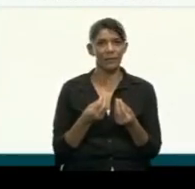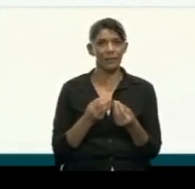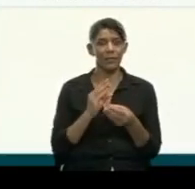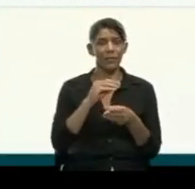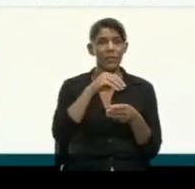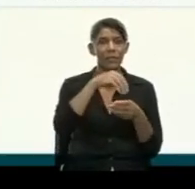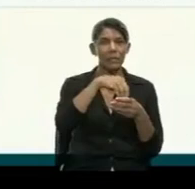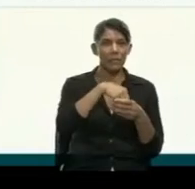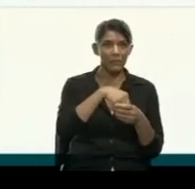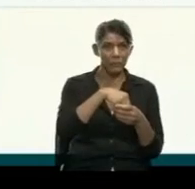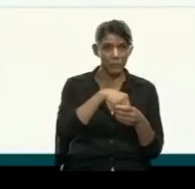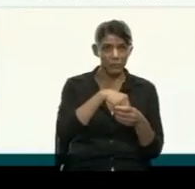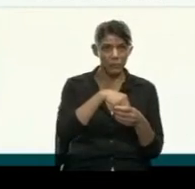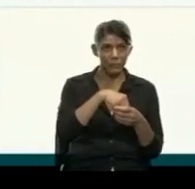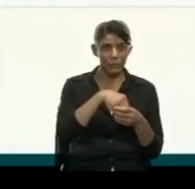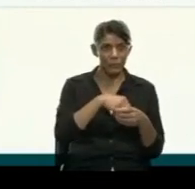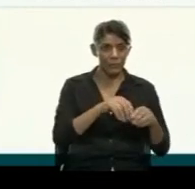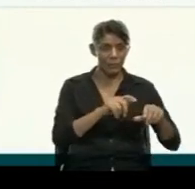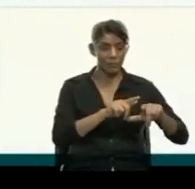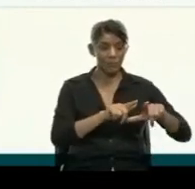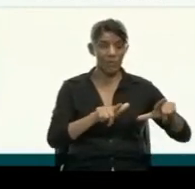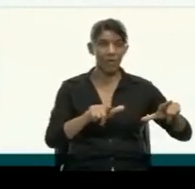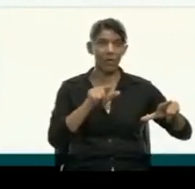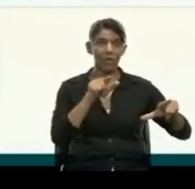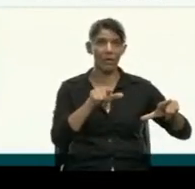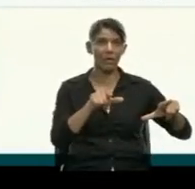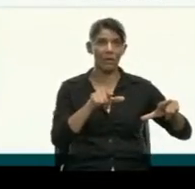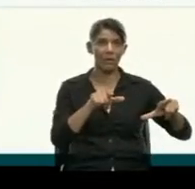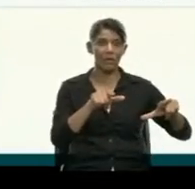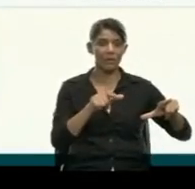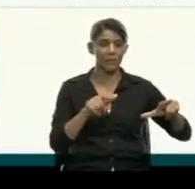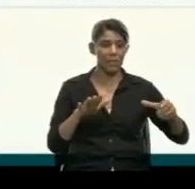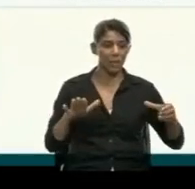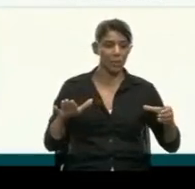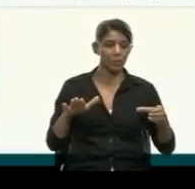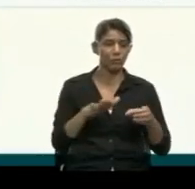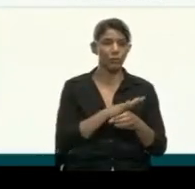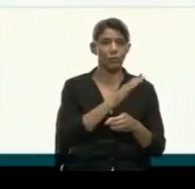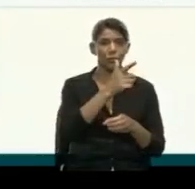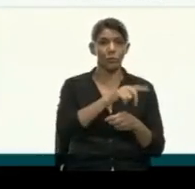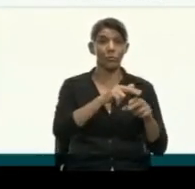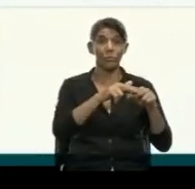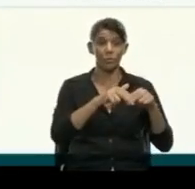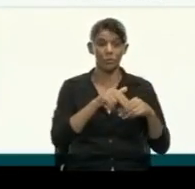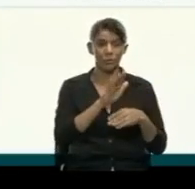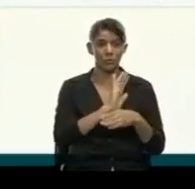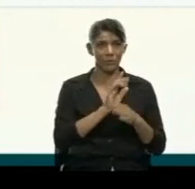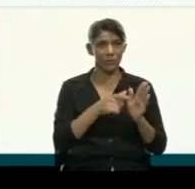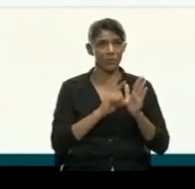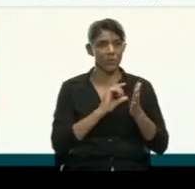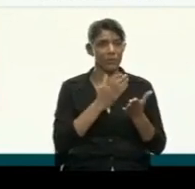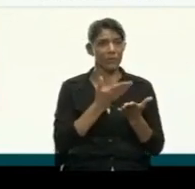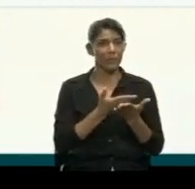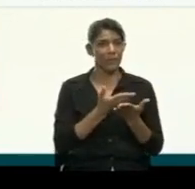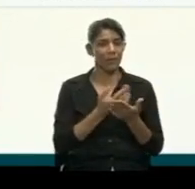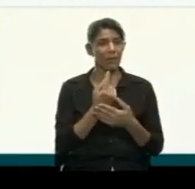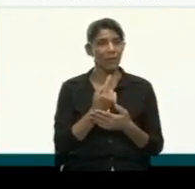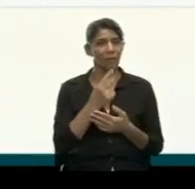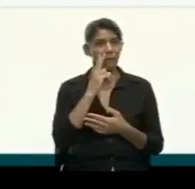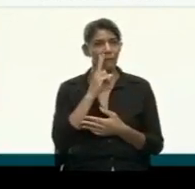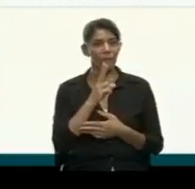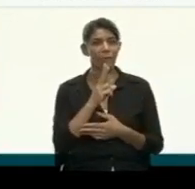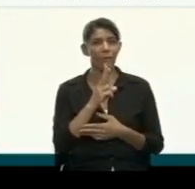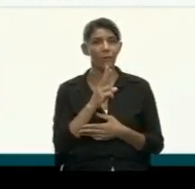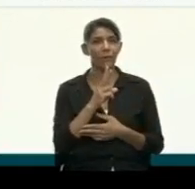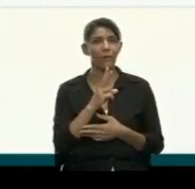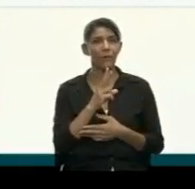dentro, esse vazio aqui dentro, vai ser reaterrado. Então, por isso que naquele vídeo anterior da aula 1, a gente viu que o